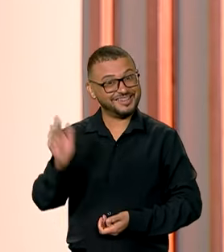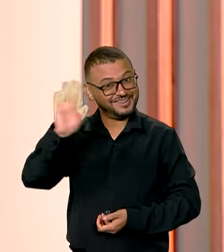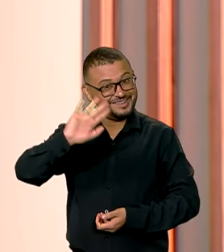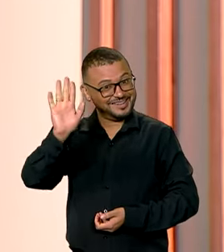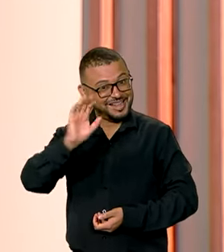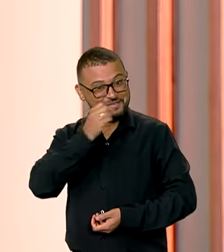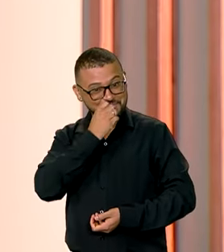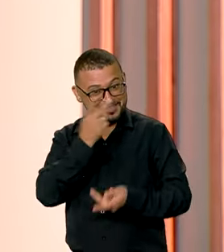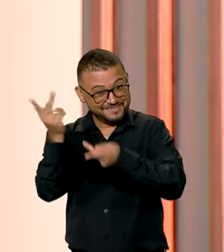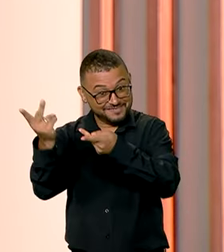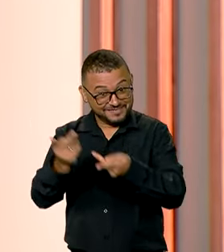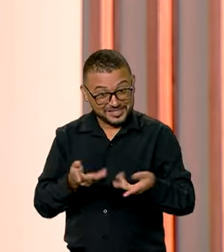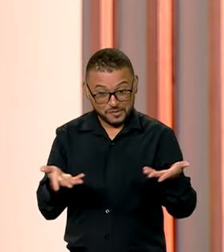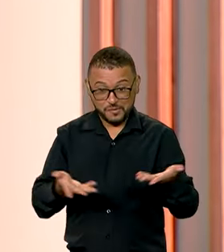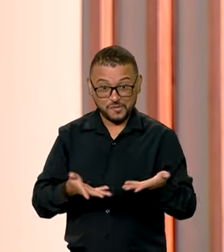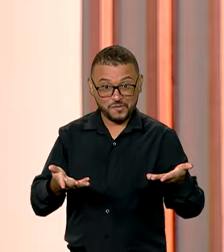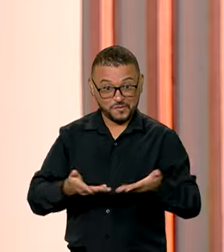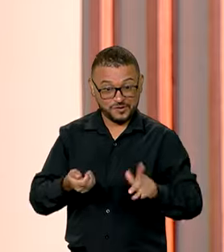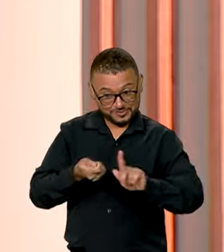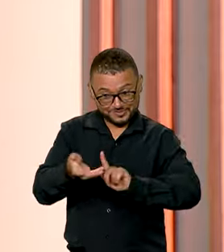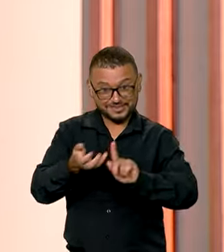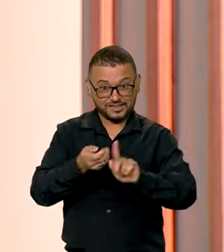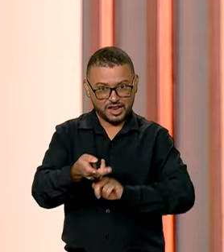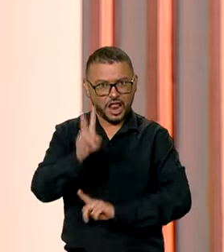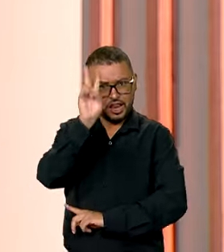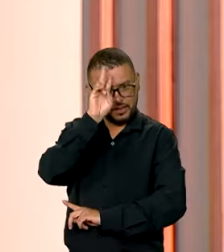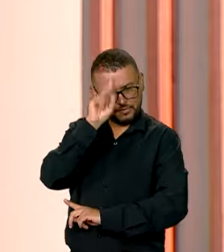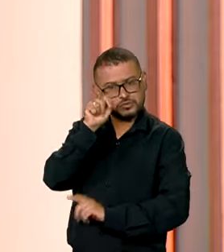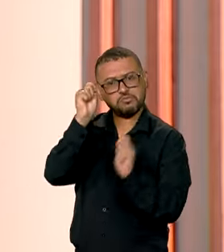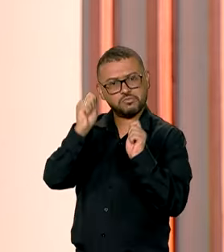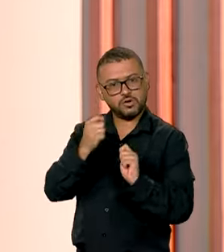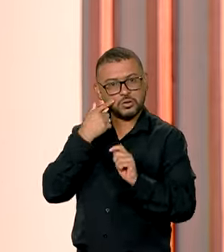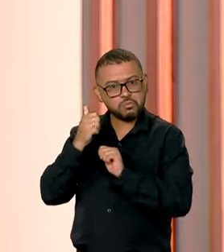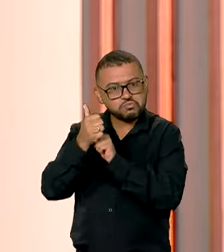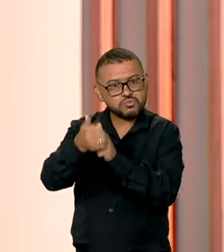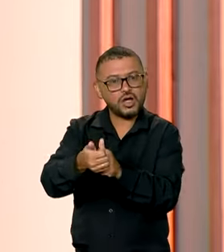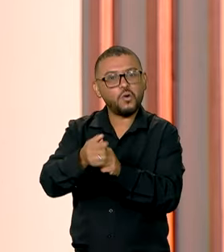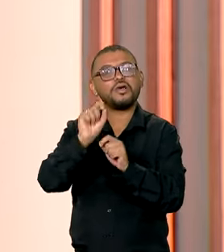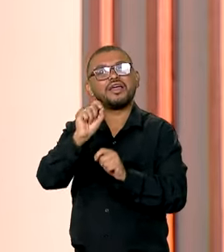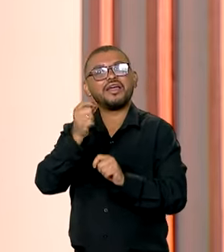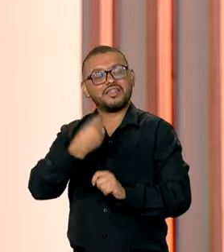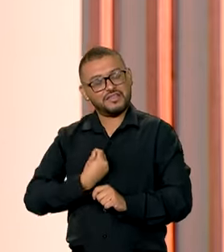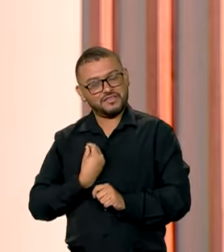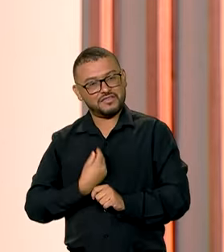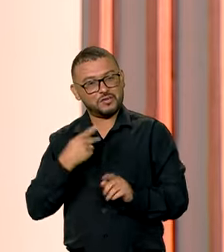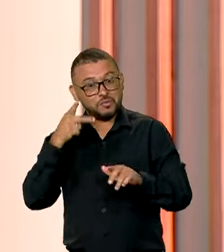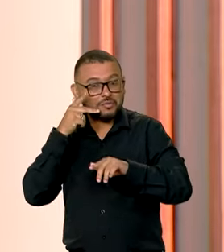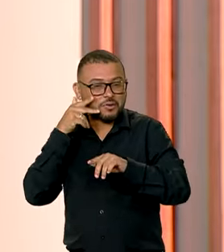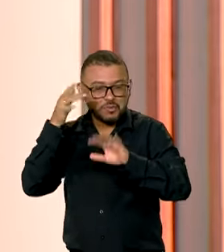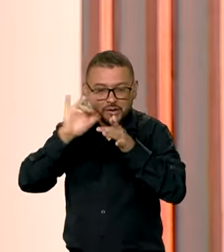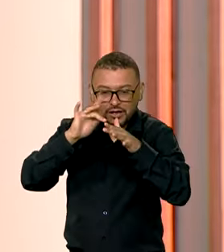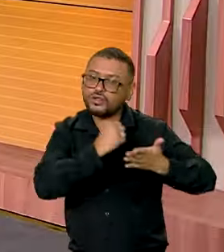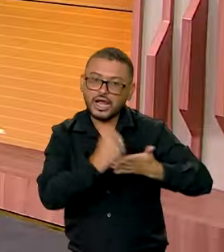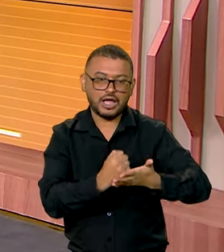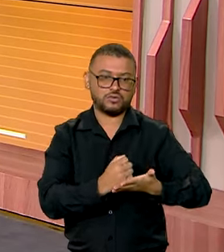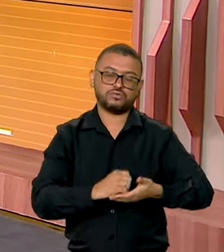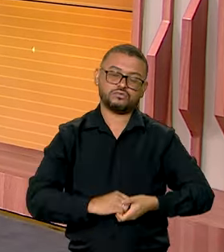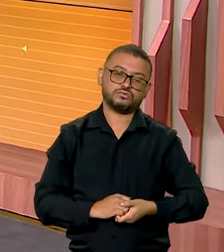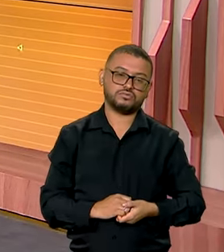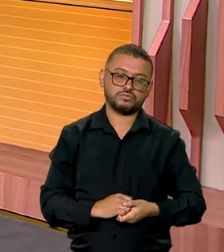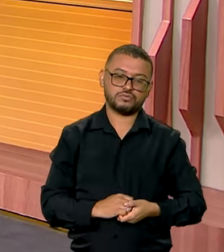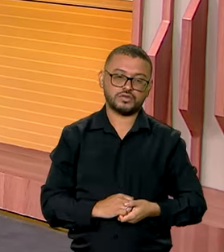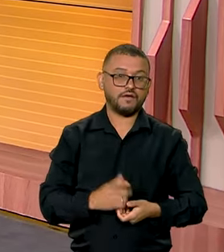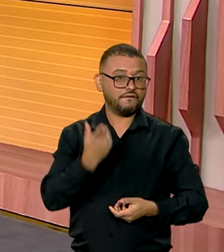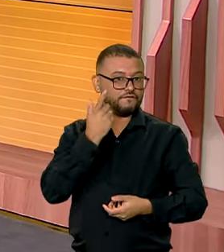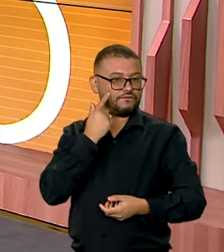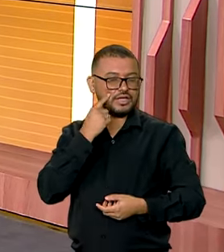Olá, seja muito bem-vindo ao canal Gov. Lembrando que você pode nos acompanhar também ao vivo pelas redes sociais. E olha,